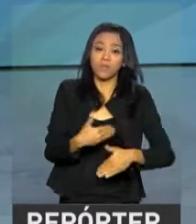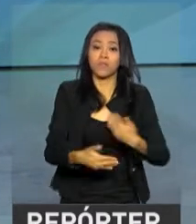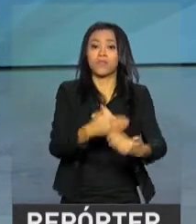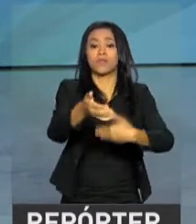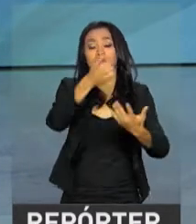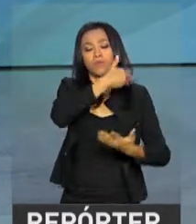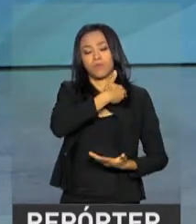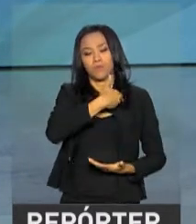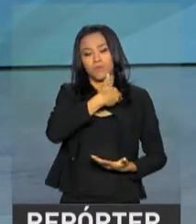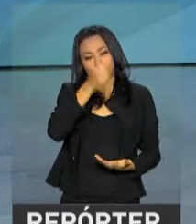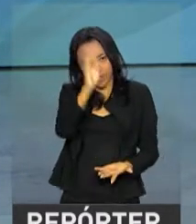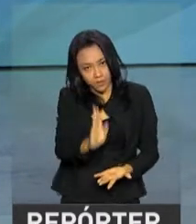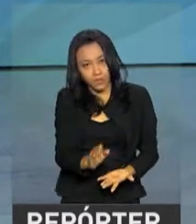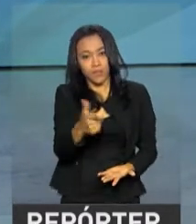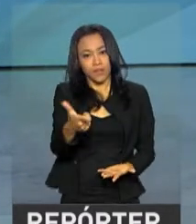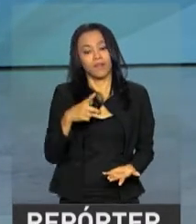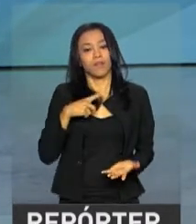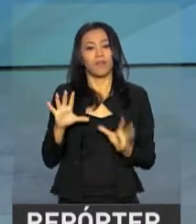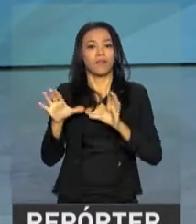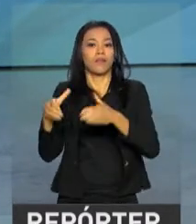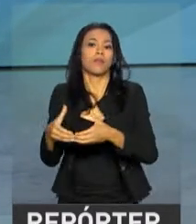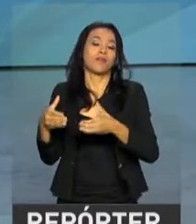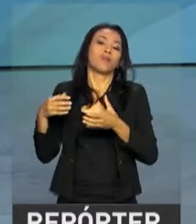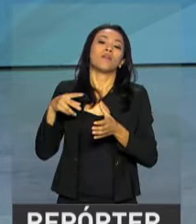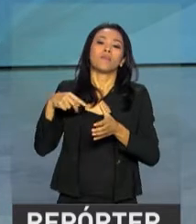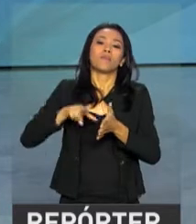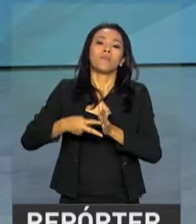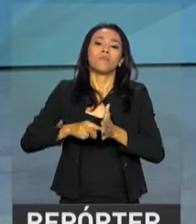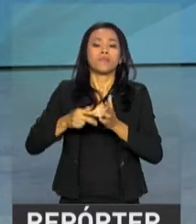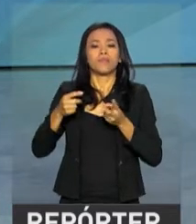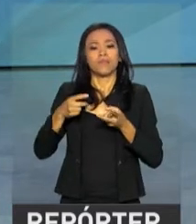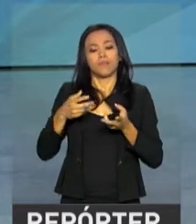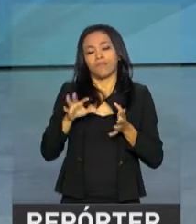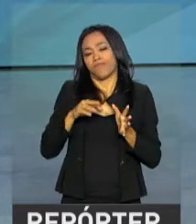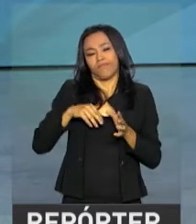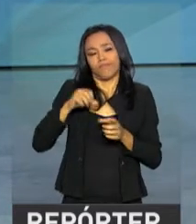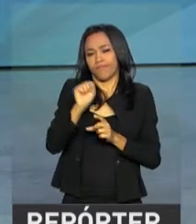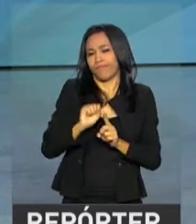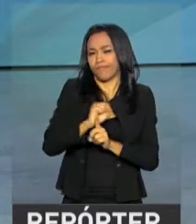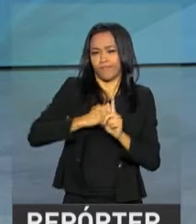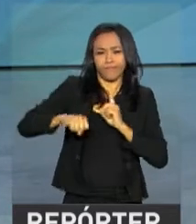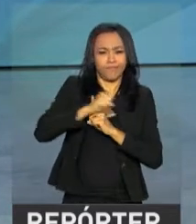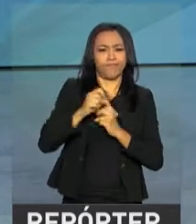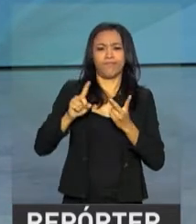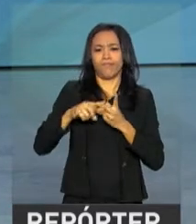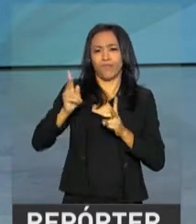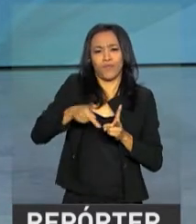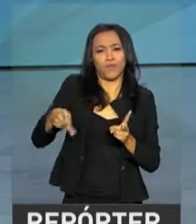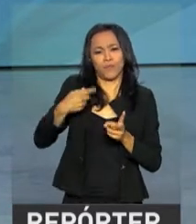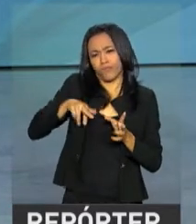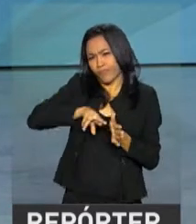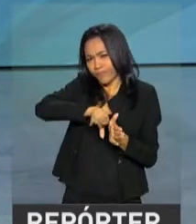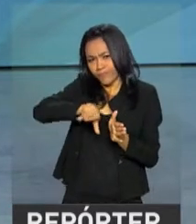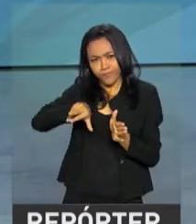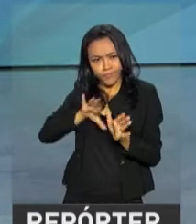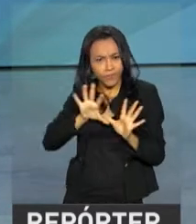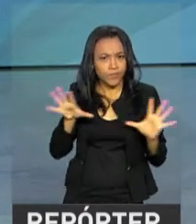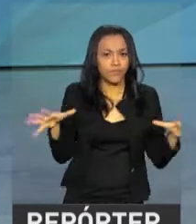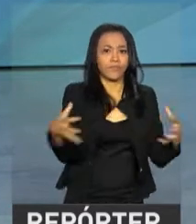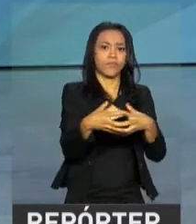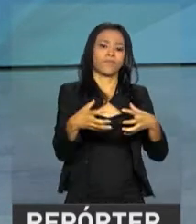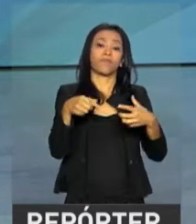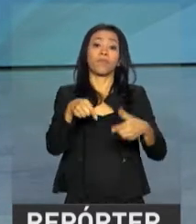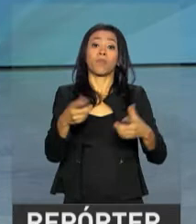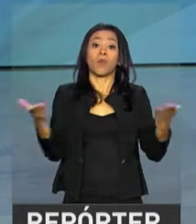representantes do governo e da sociedade civil, como professores, pesquisadores, empresários e sindicalistas. Na reunião de hoje, será feito